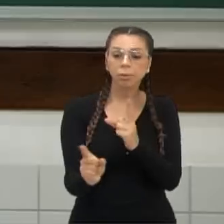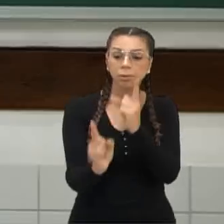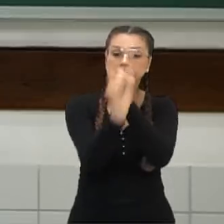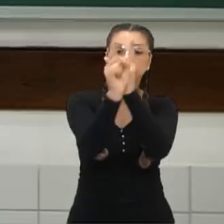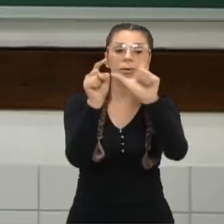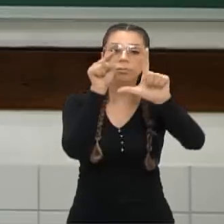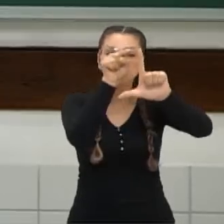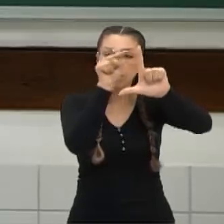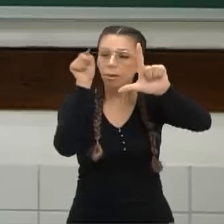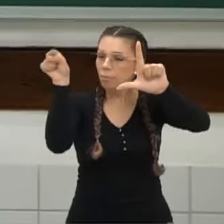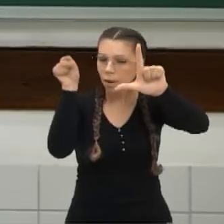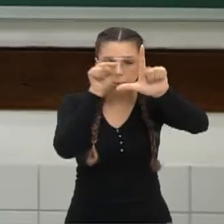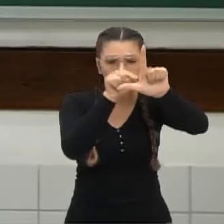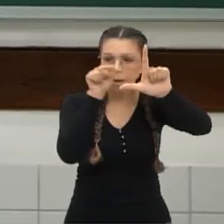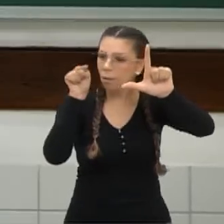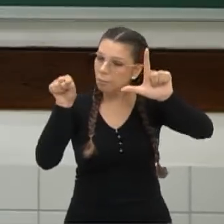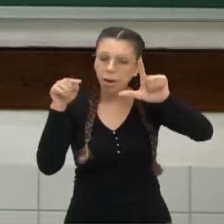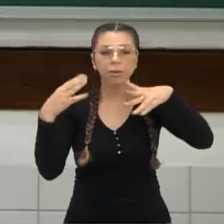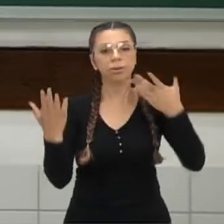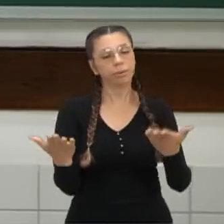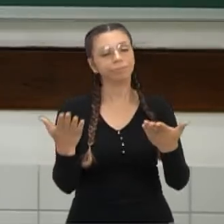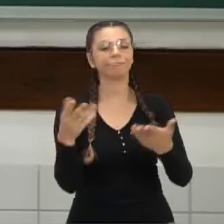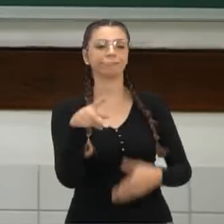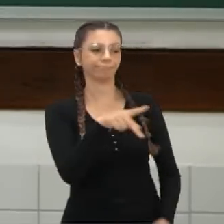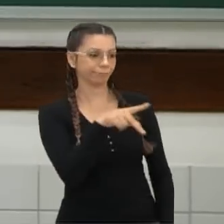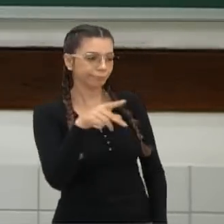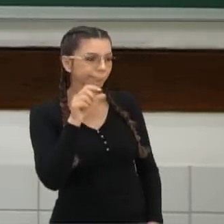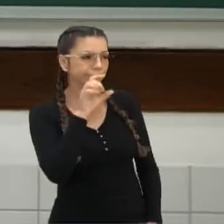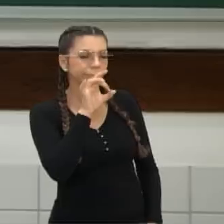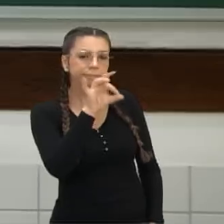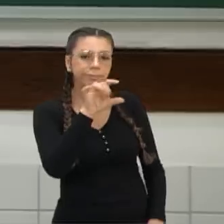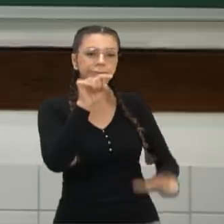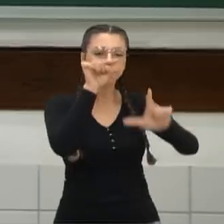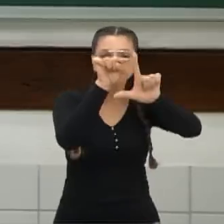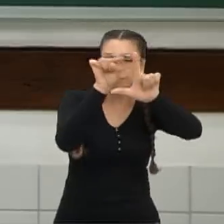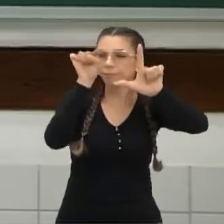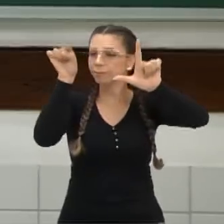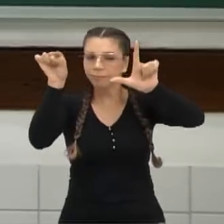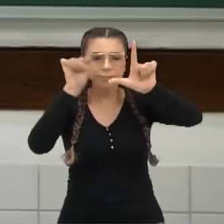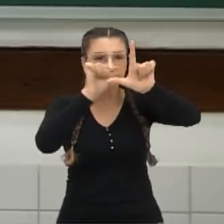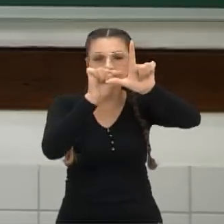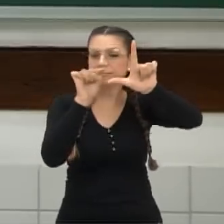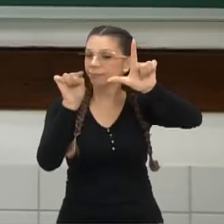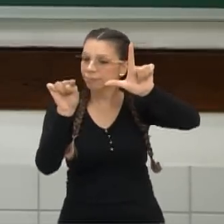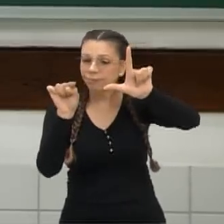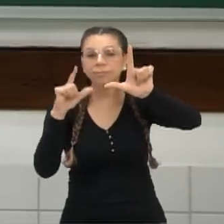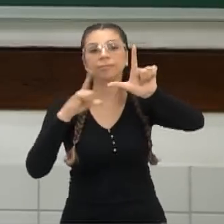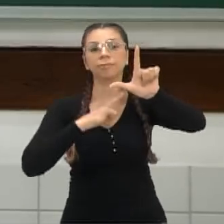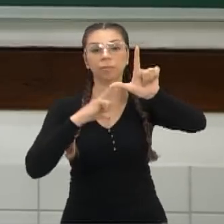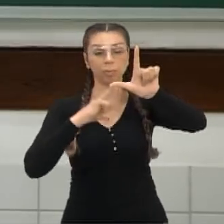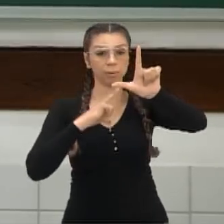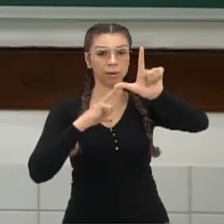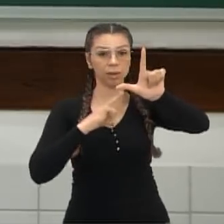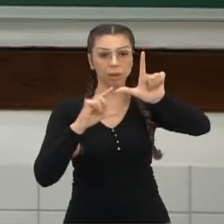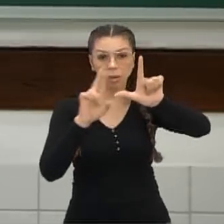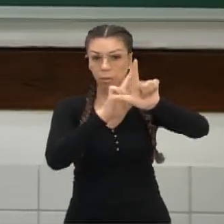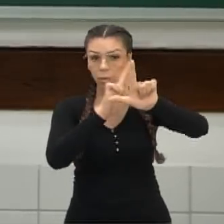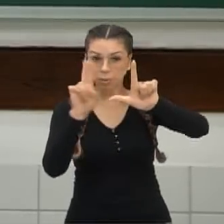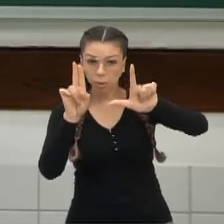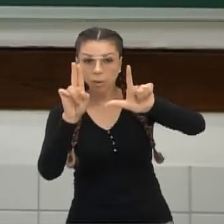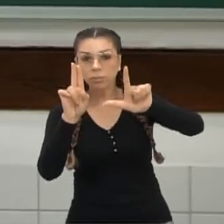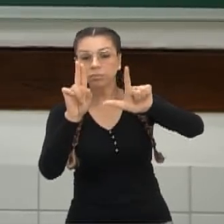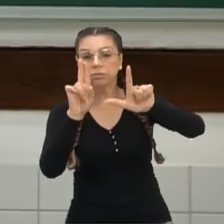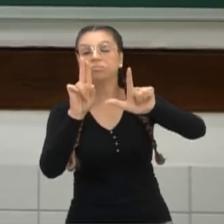plano. Professor, então quer dizer que cada pontinho deste plano cartesiano tem um endereço?